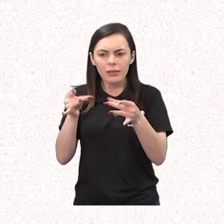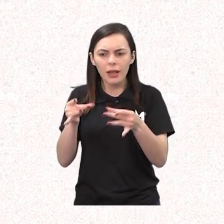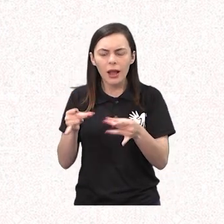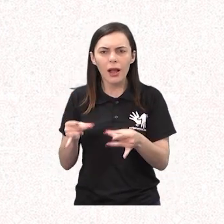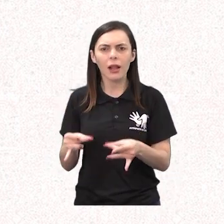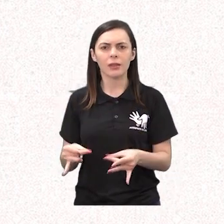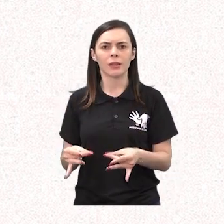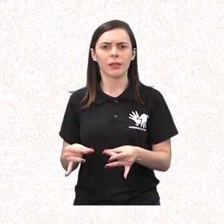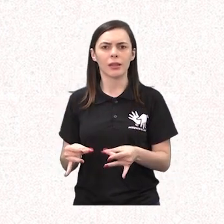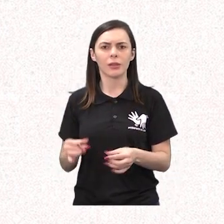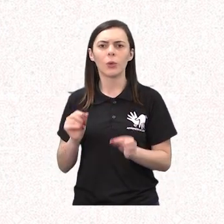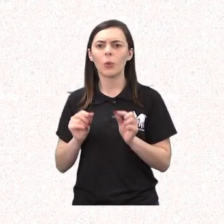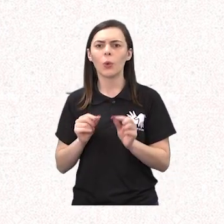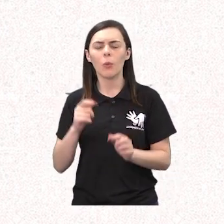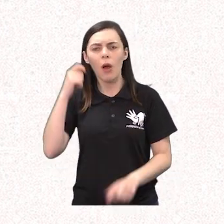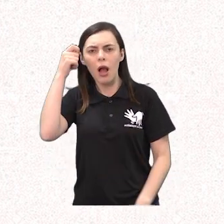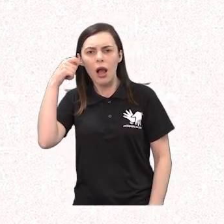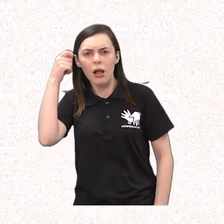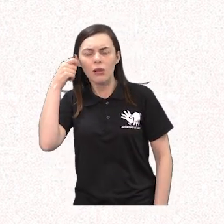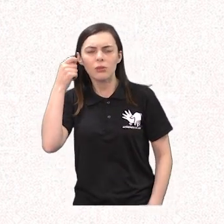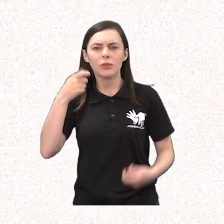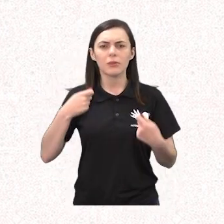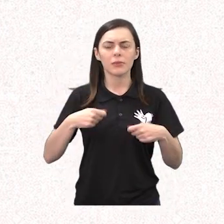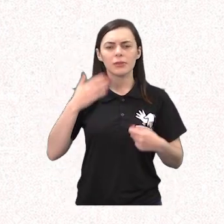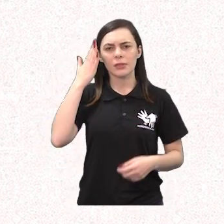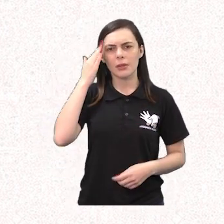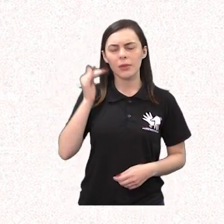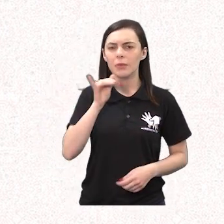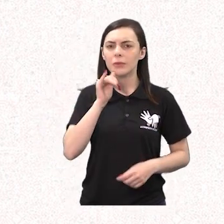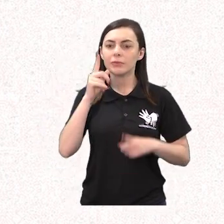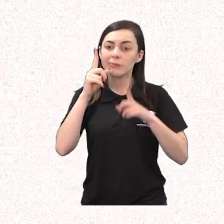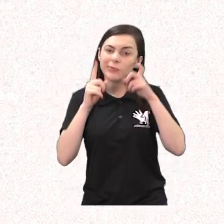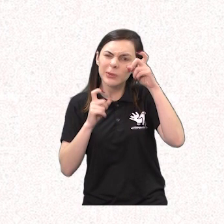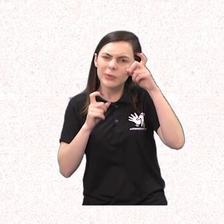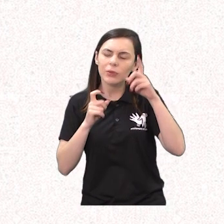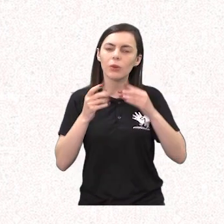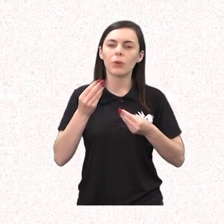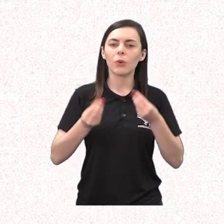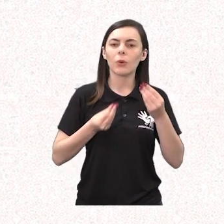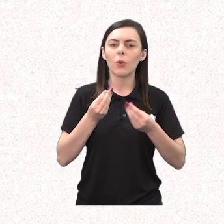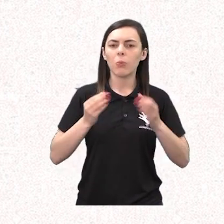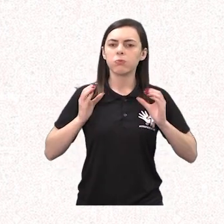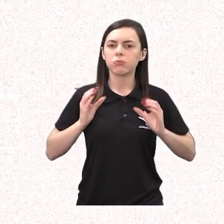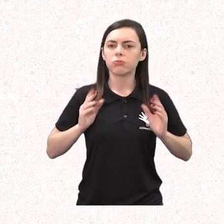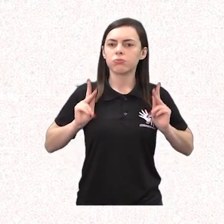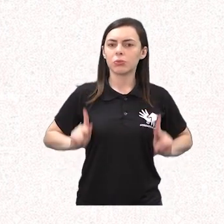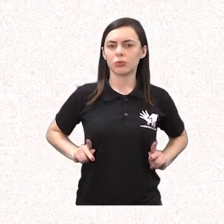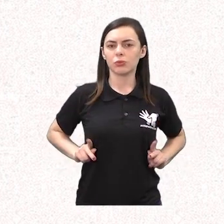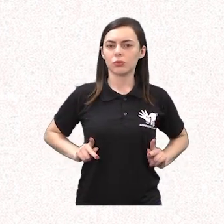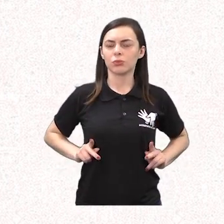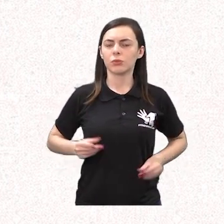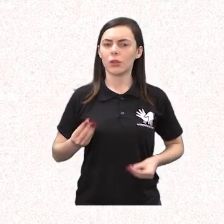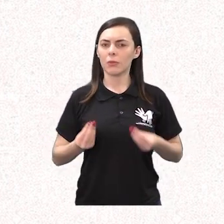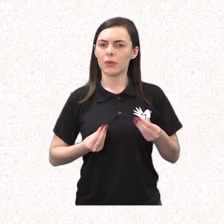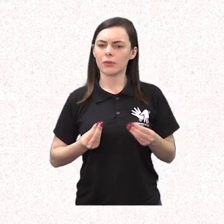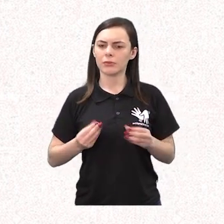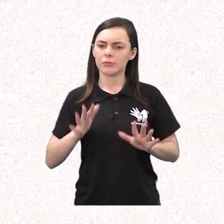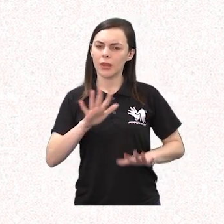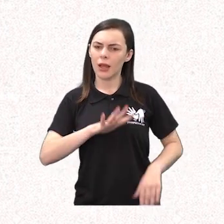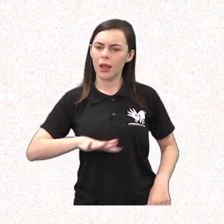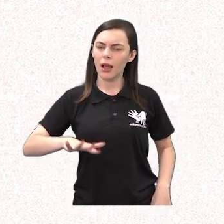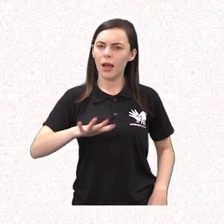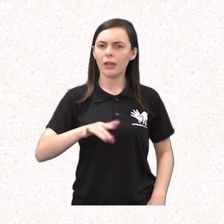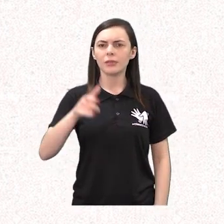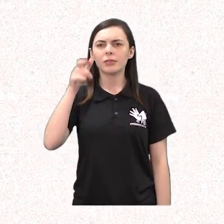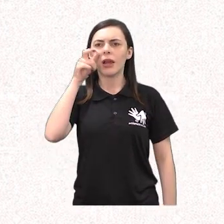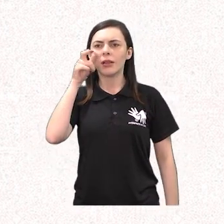descrito todas as questões que os atores precisam saber, como de expressões, como eles precisam se portar, para dar todo aquele